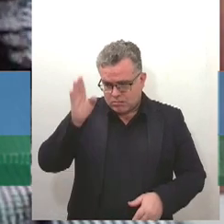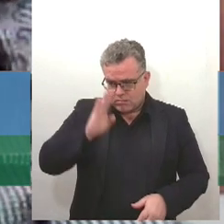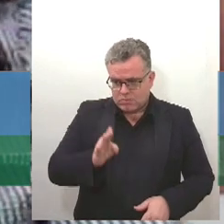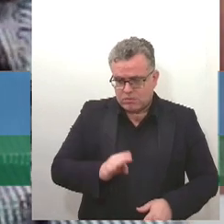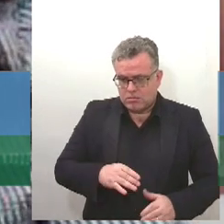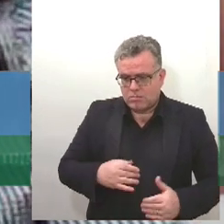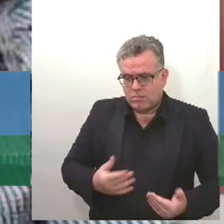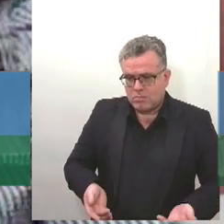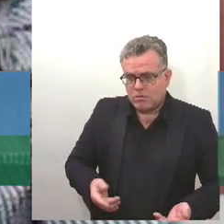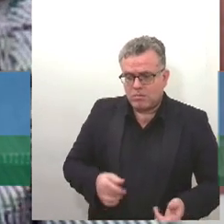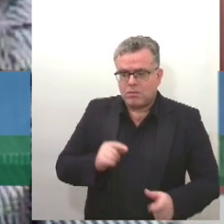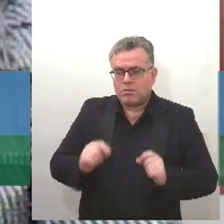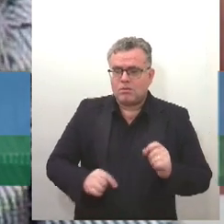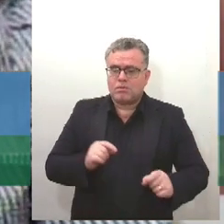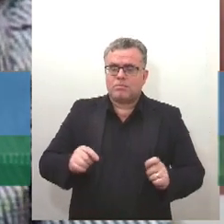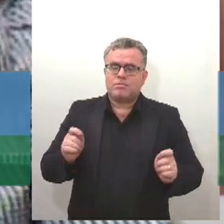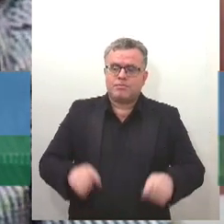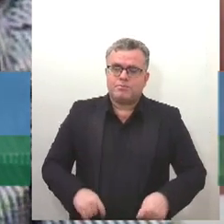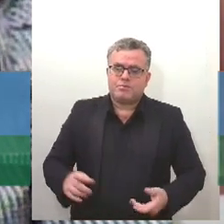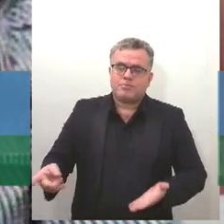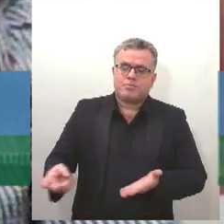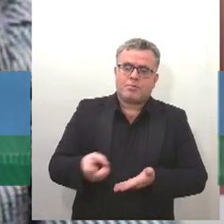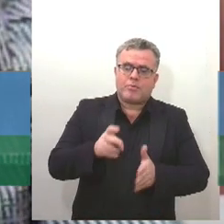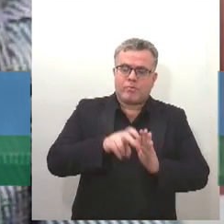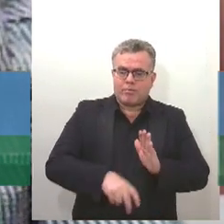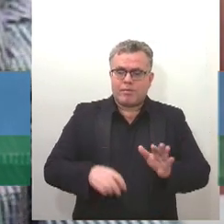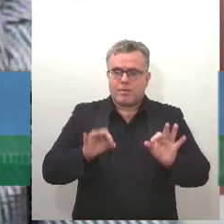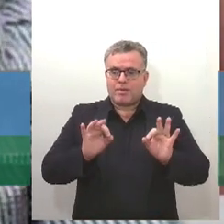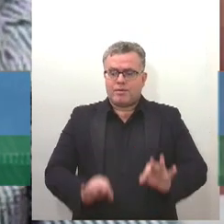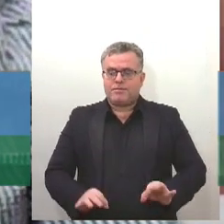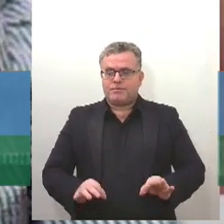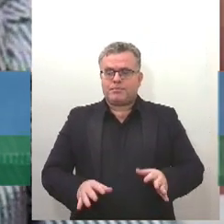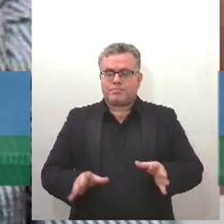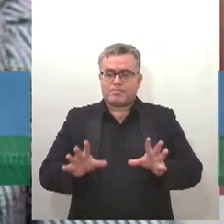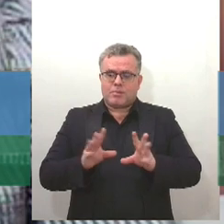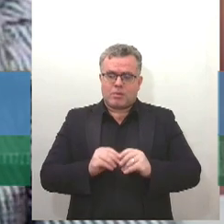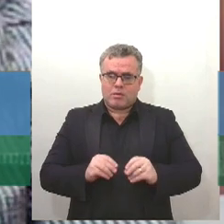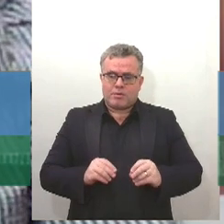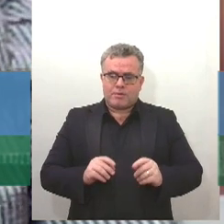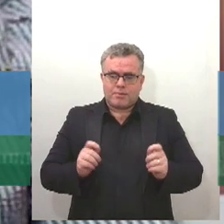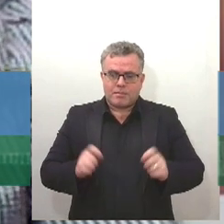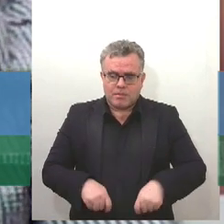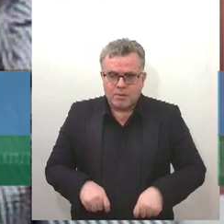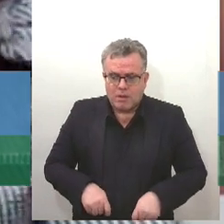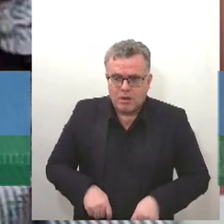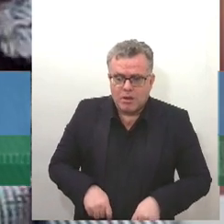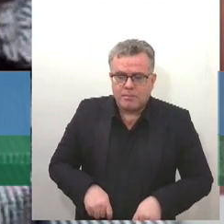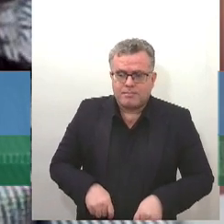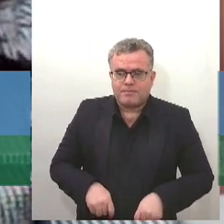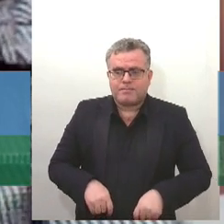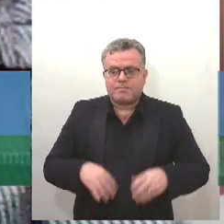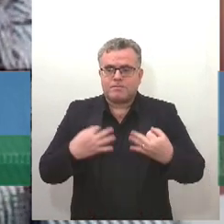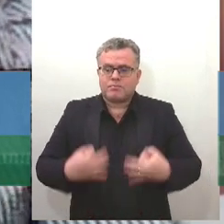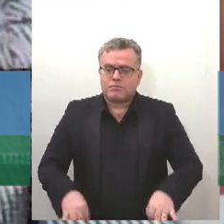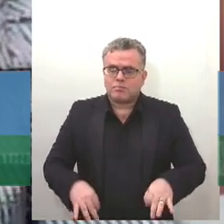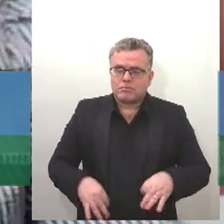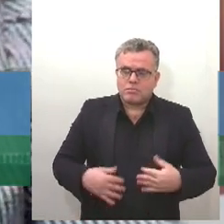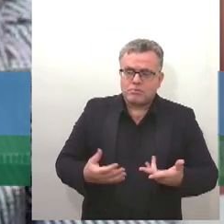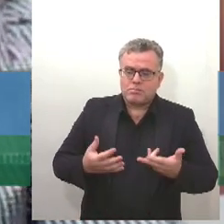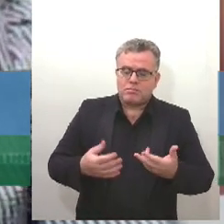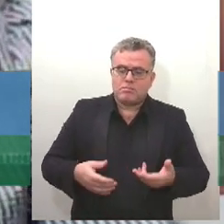trazer uma tributação de forma mais simplificada e de forma mais eficiente de forma que